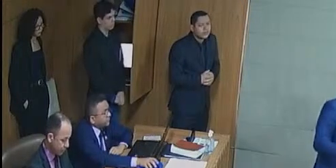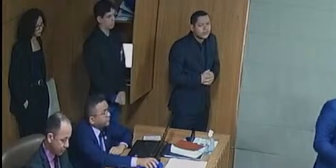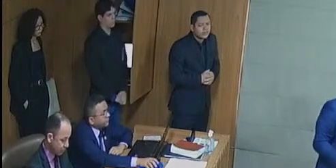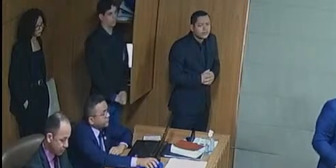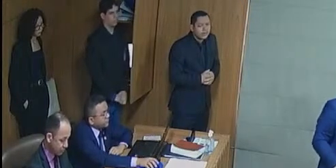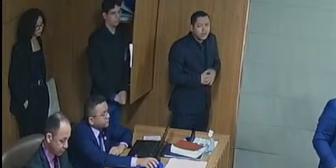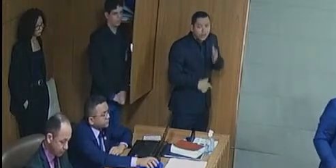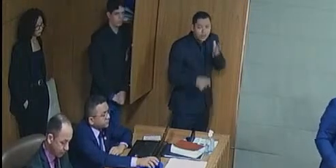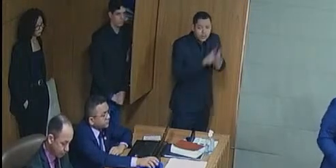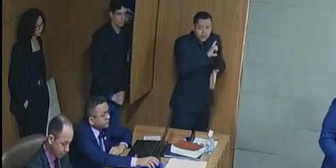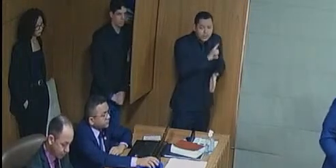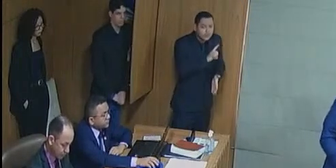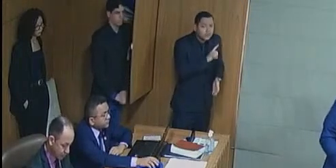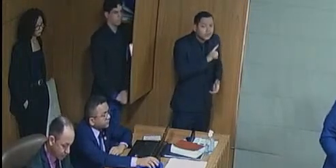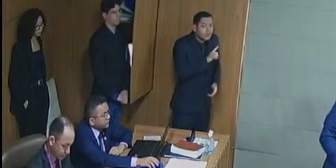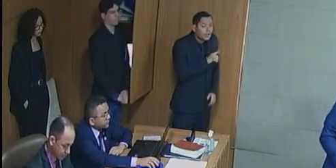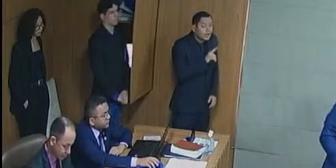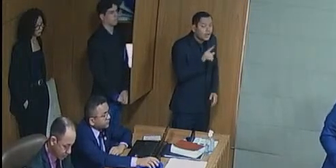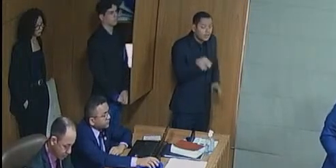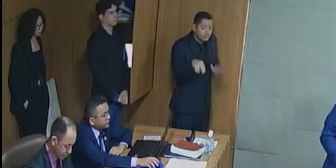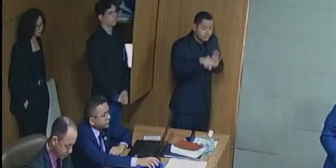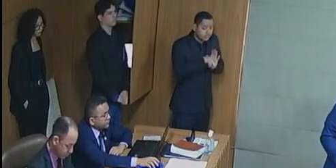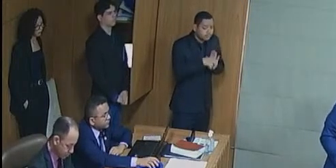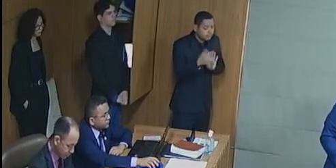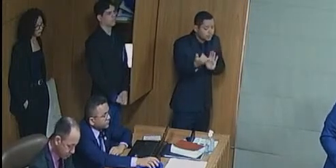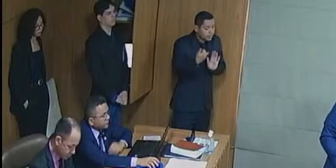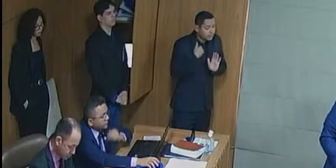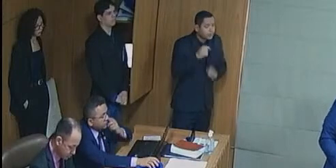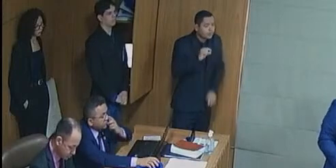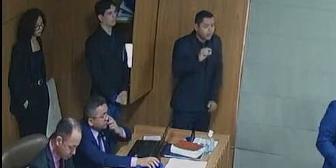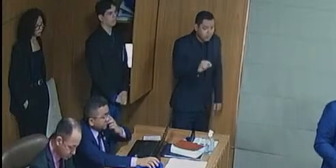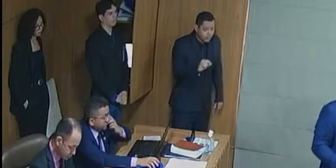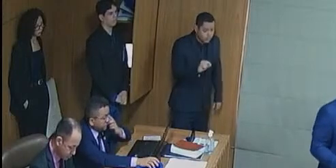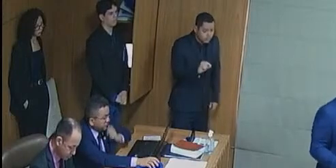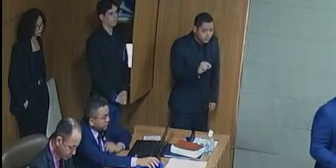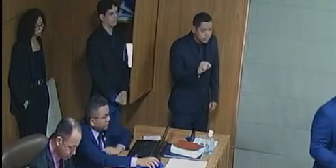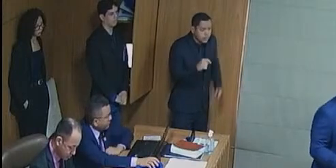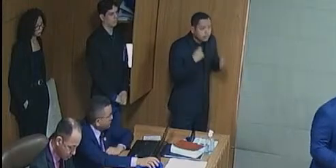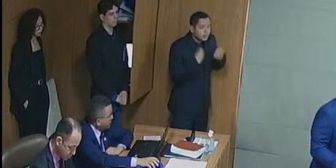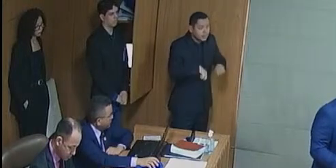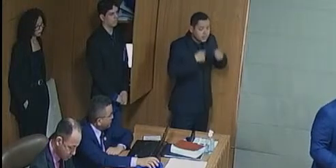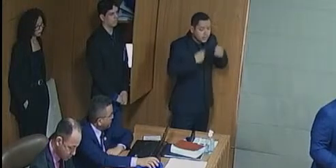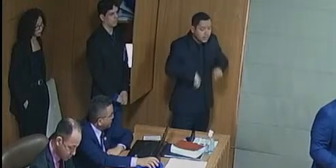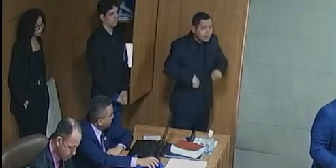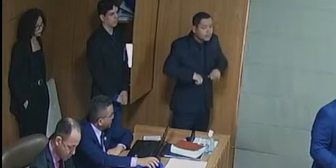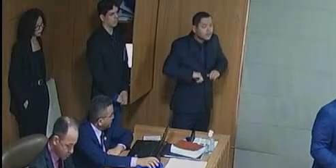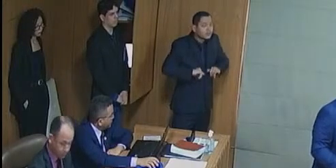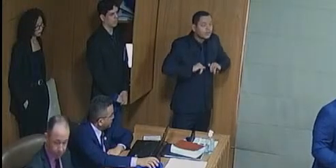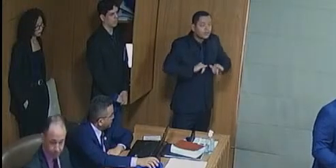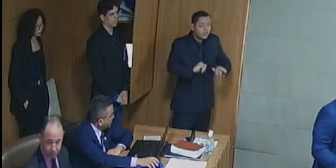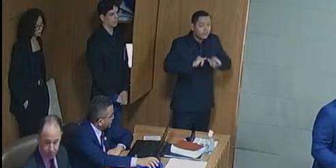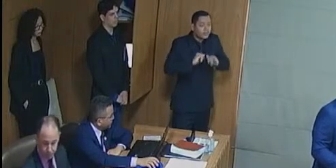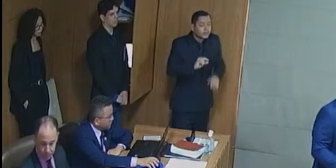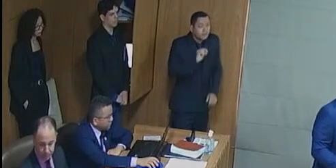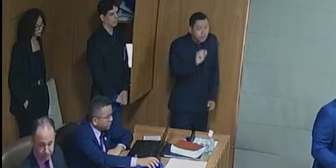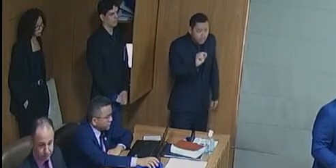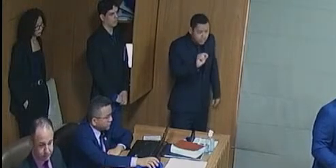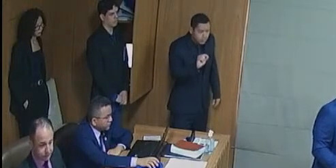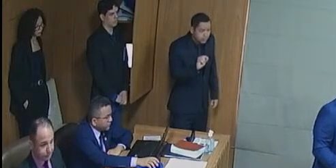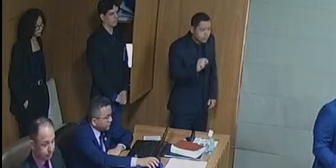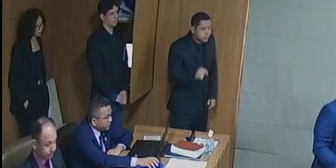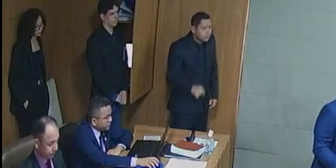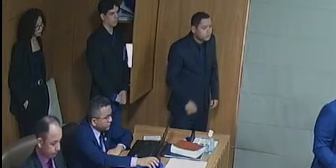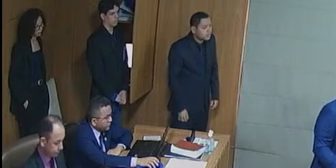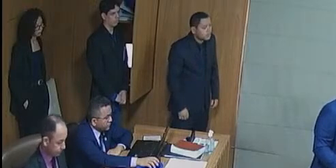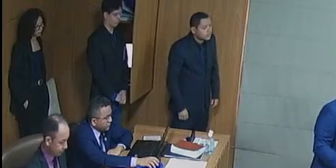disso ele já tinha me notificado para prestar informações sobre